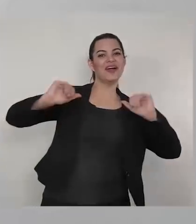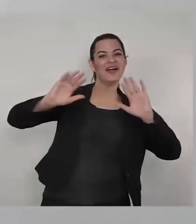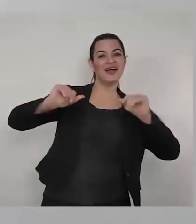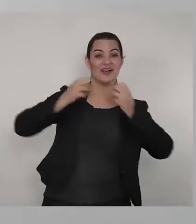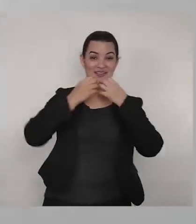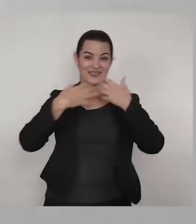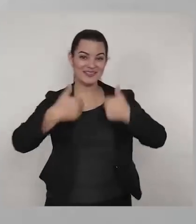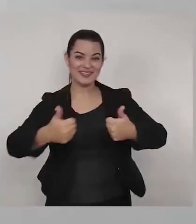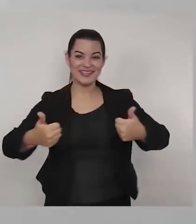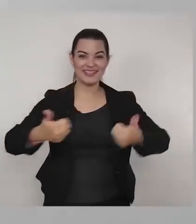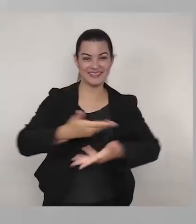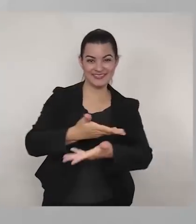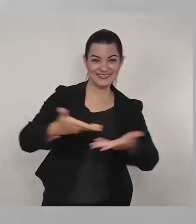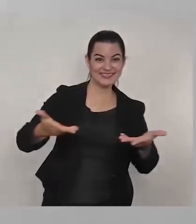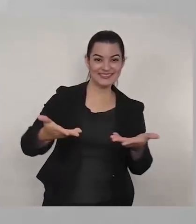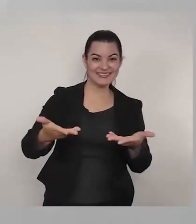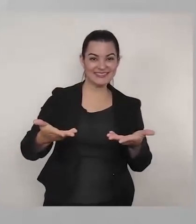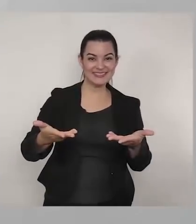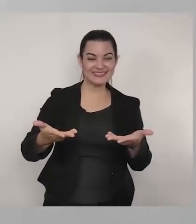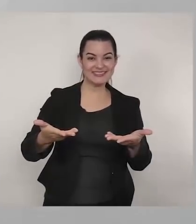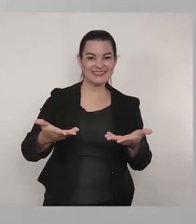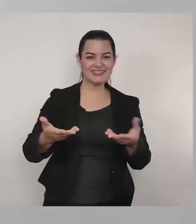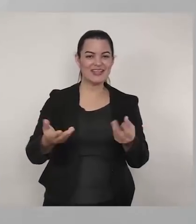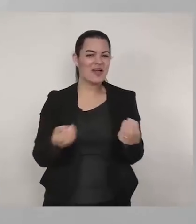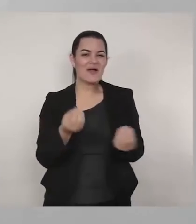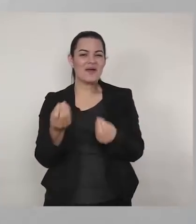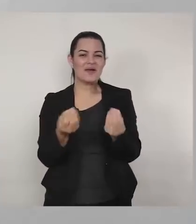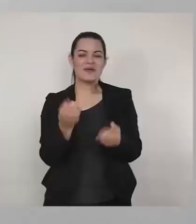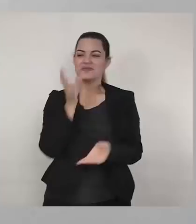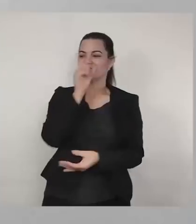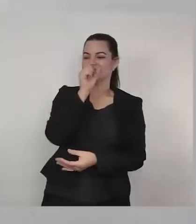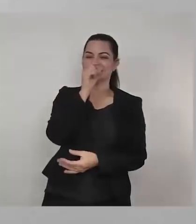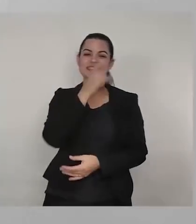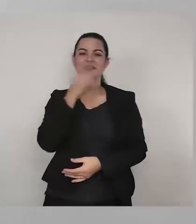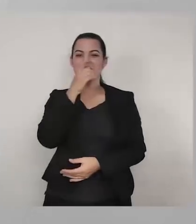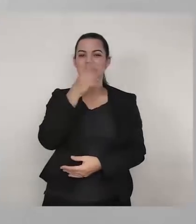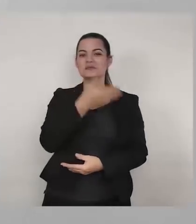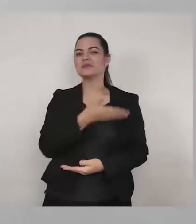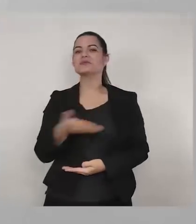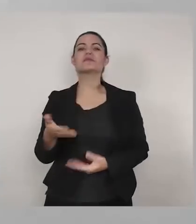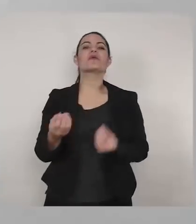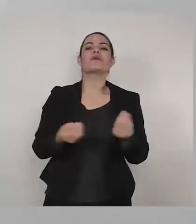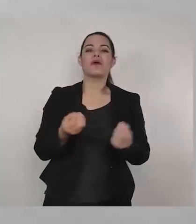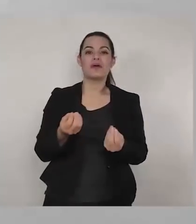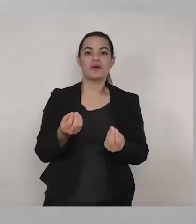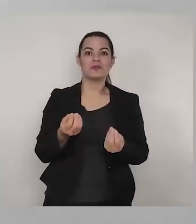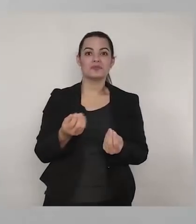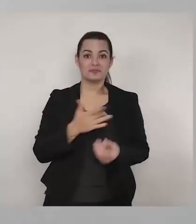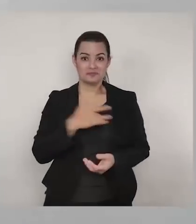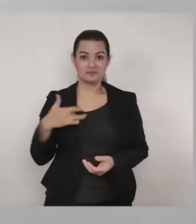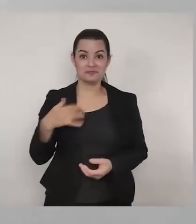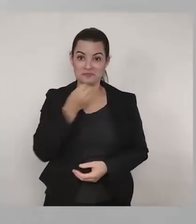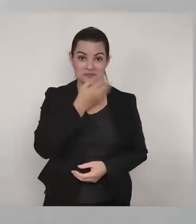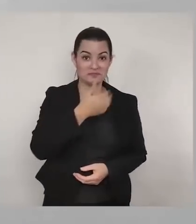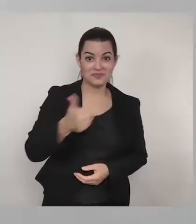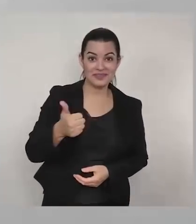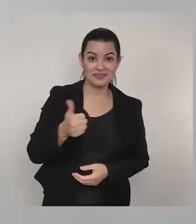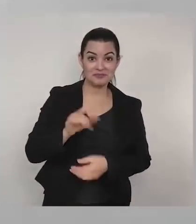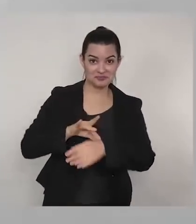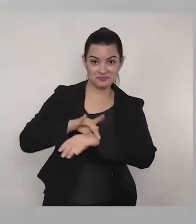Olá, turminha! Tudo bem com vocês? Como passaram o final de semana? Todos bem,